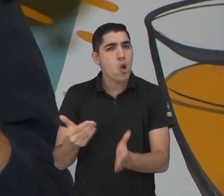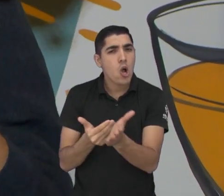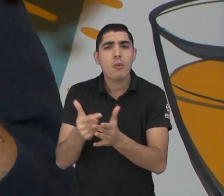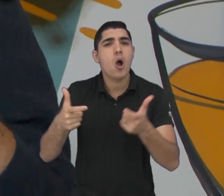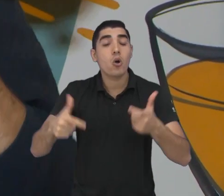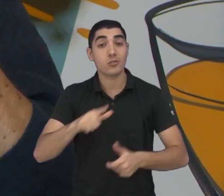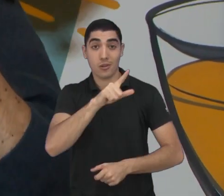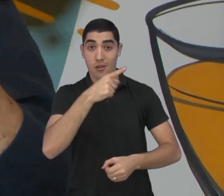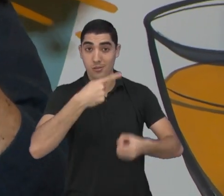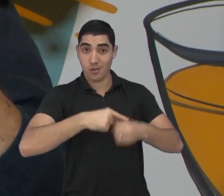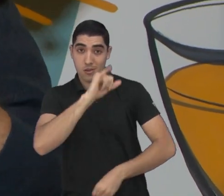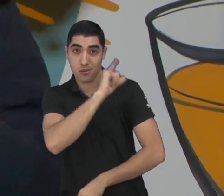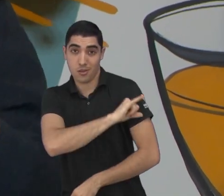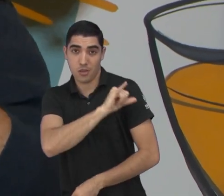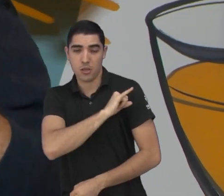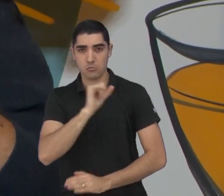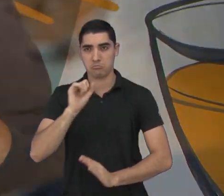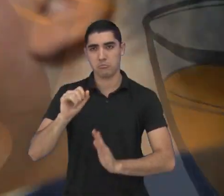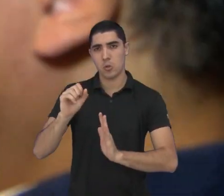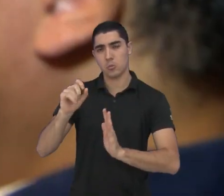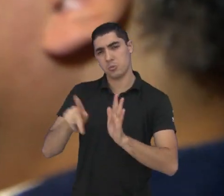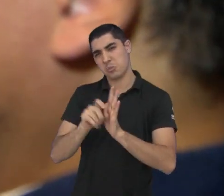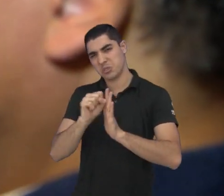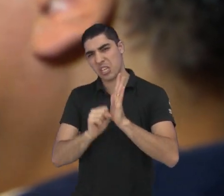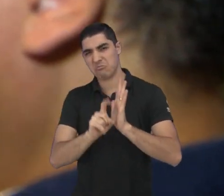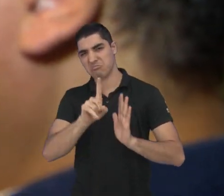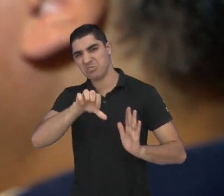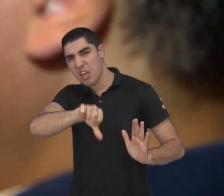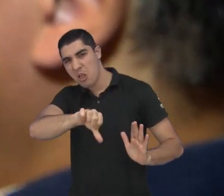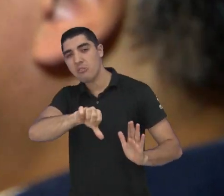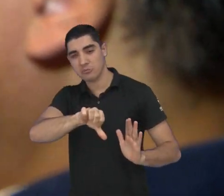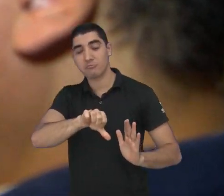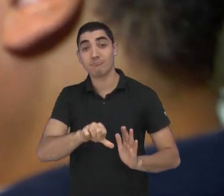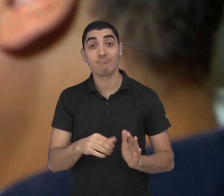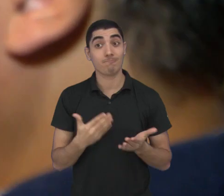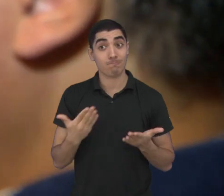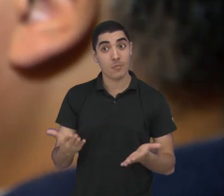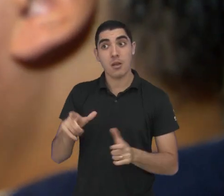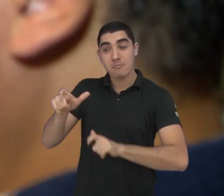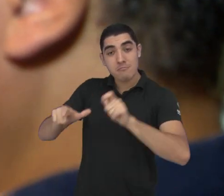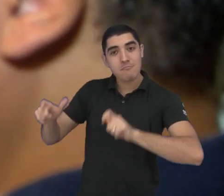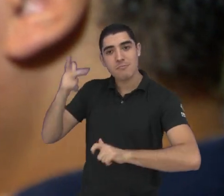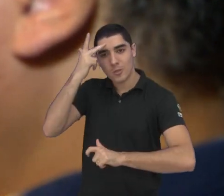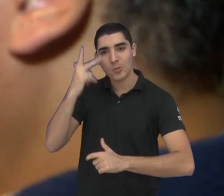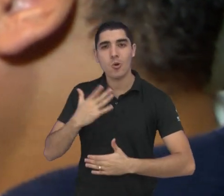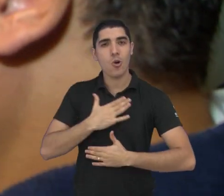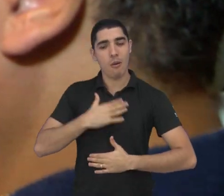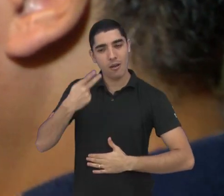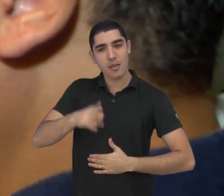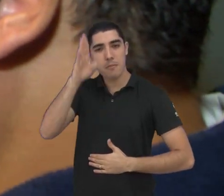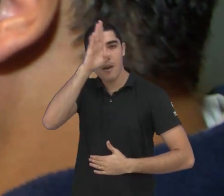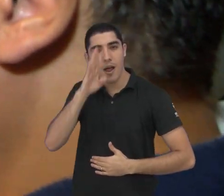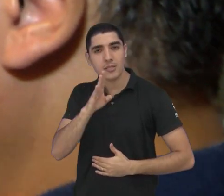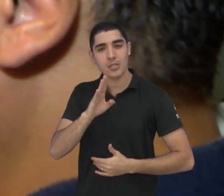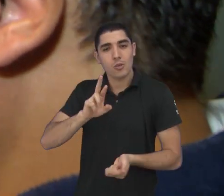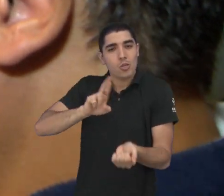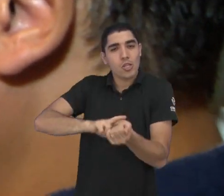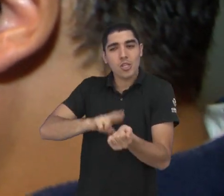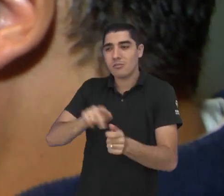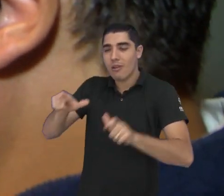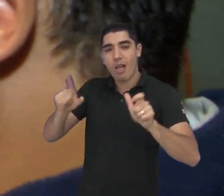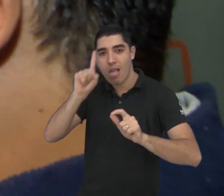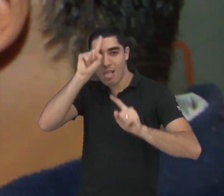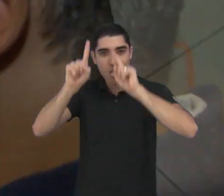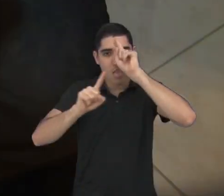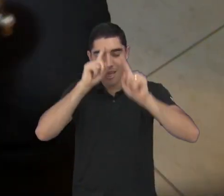O gênero surgiu no Rio de Janeiro, no final do século XIX, a partir de versões abrasileiradas